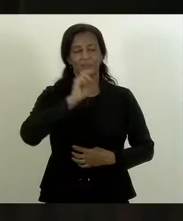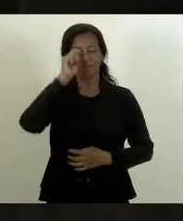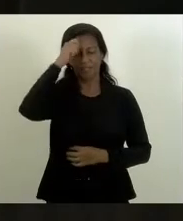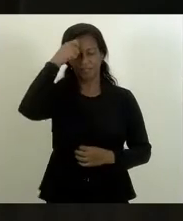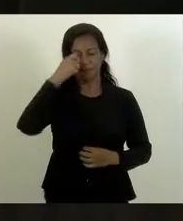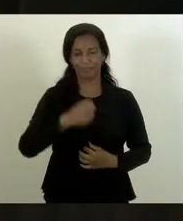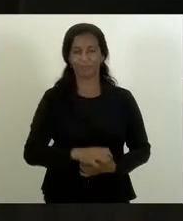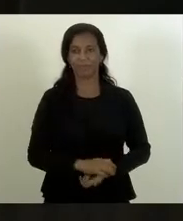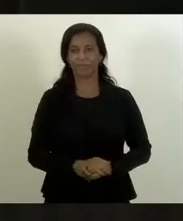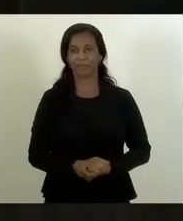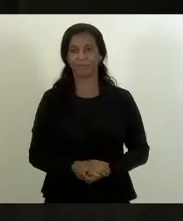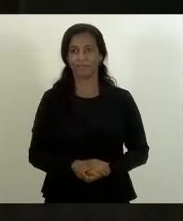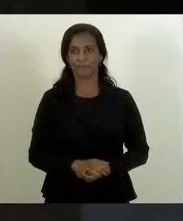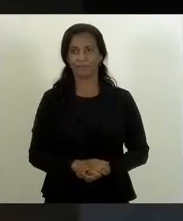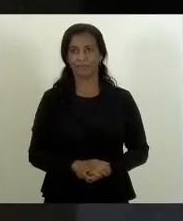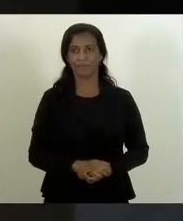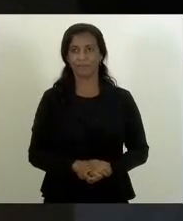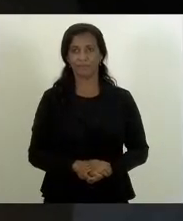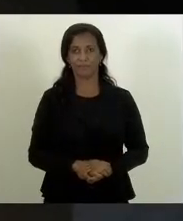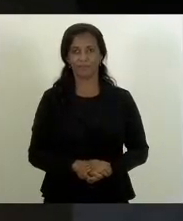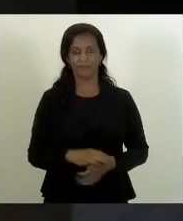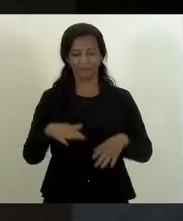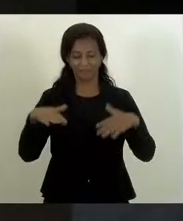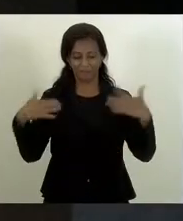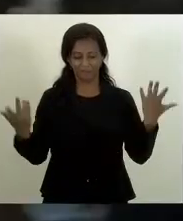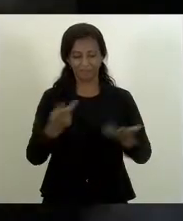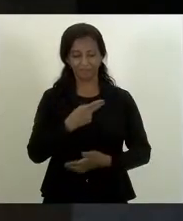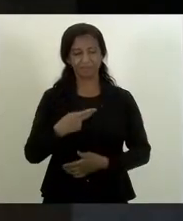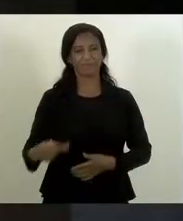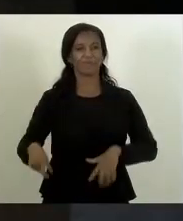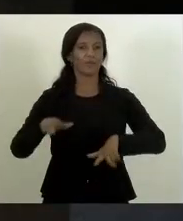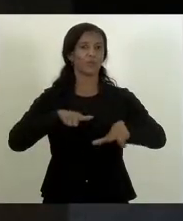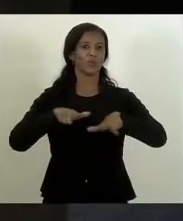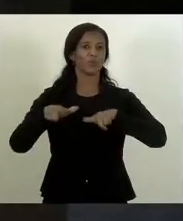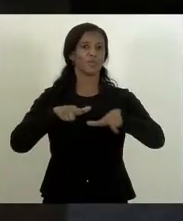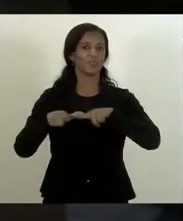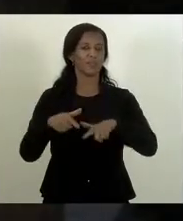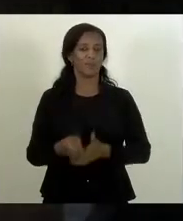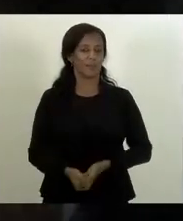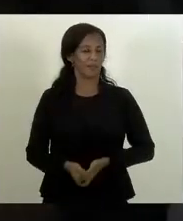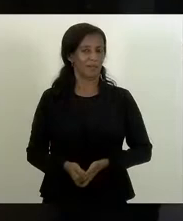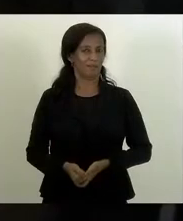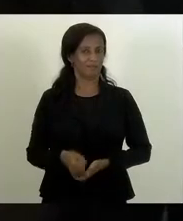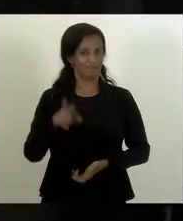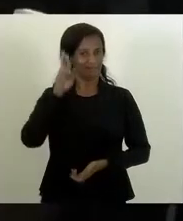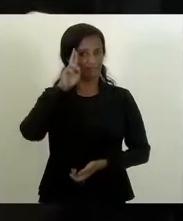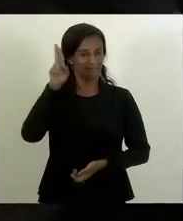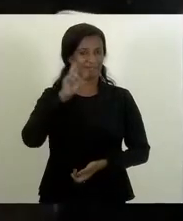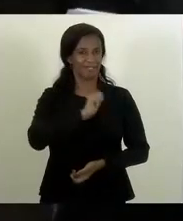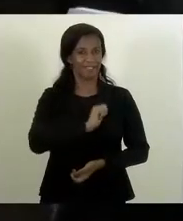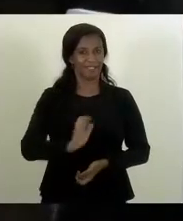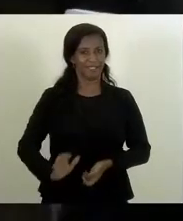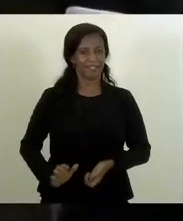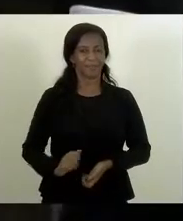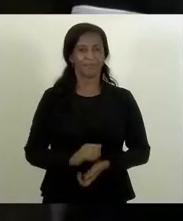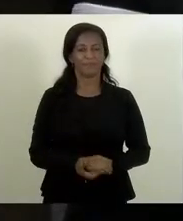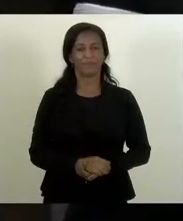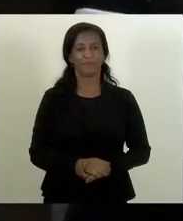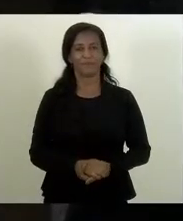Eliomar. Senhor presidente dos trabalhos desta sessão, nobre deputado André